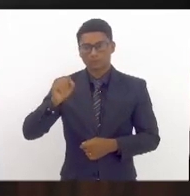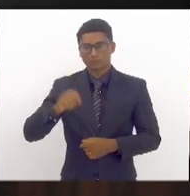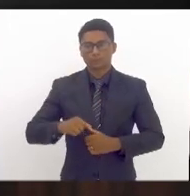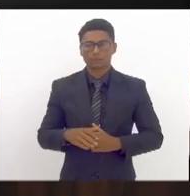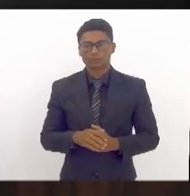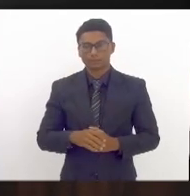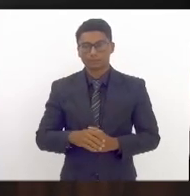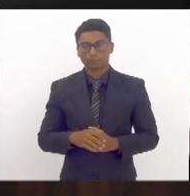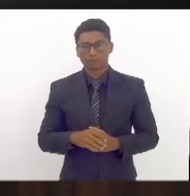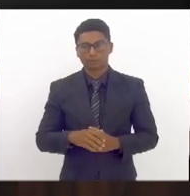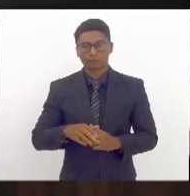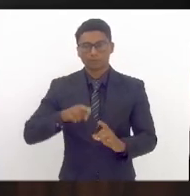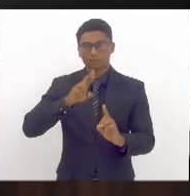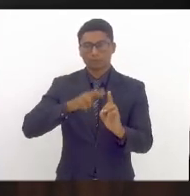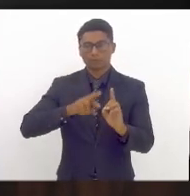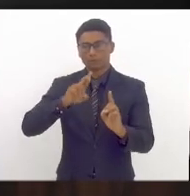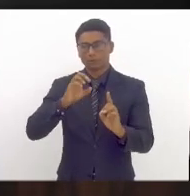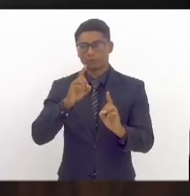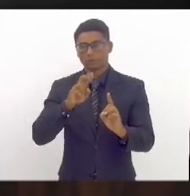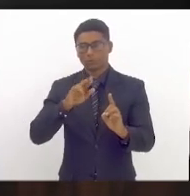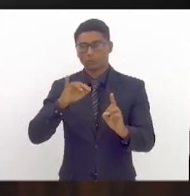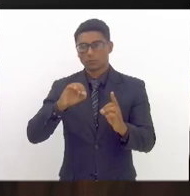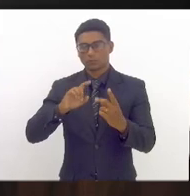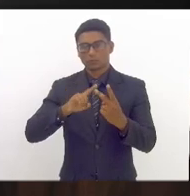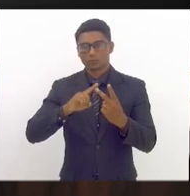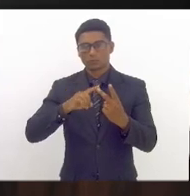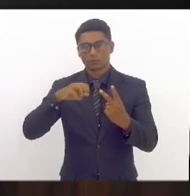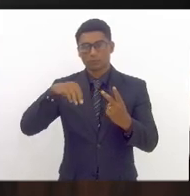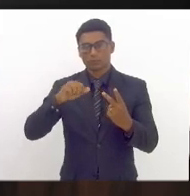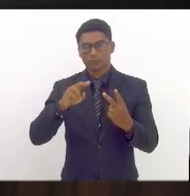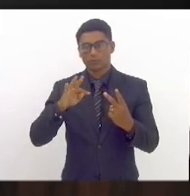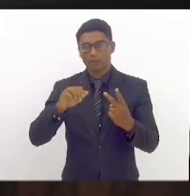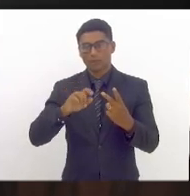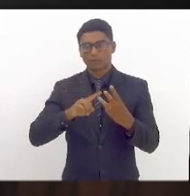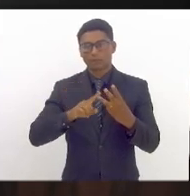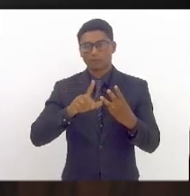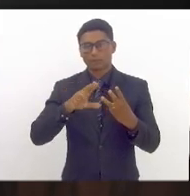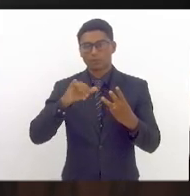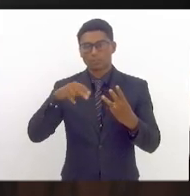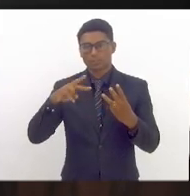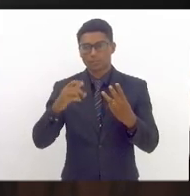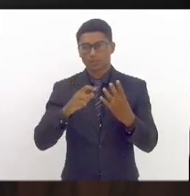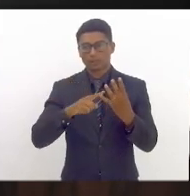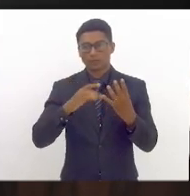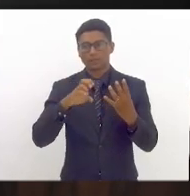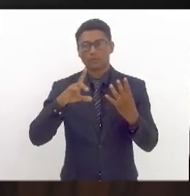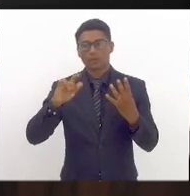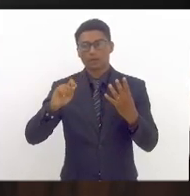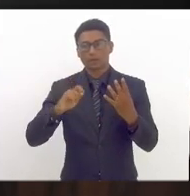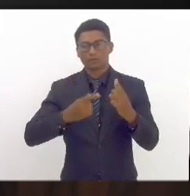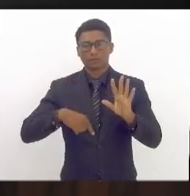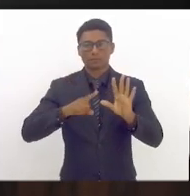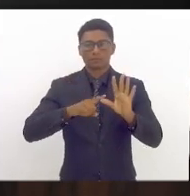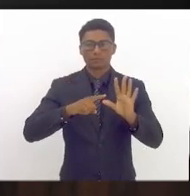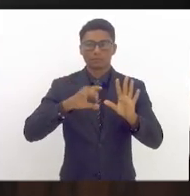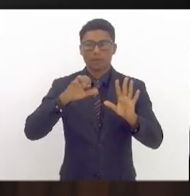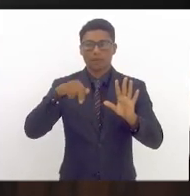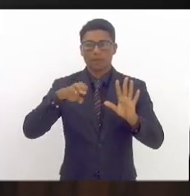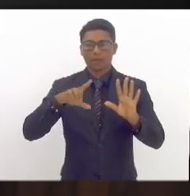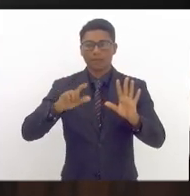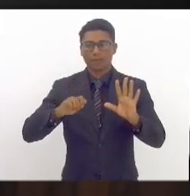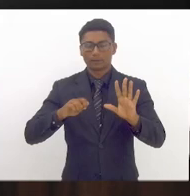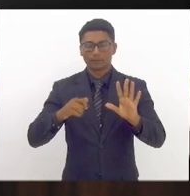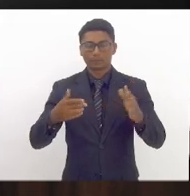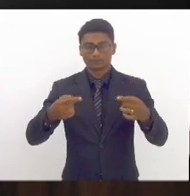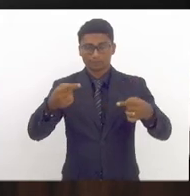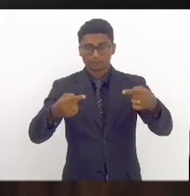Justiça. Relatores, deputado Rodrigo Bacelar, Marta Rocha, Lucinha, Célia Jordão e Márcio Canella. Em